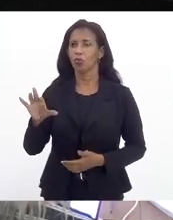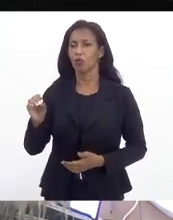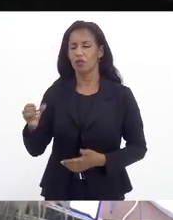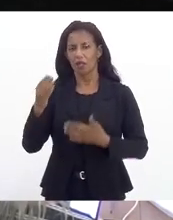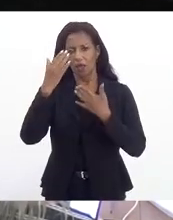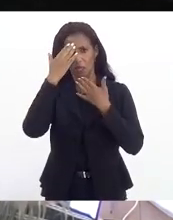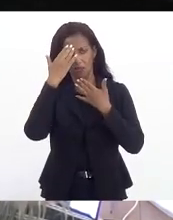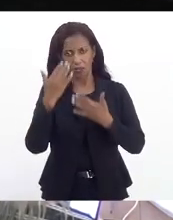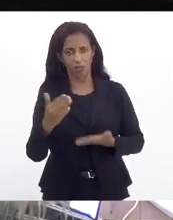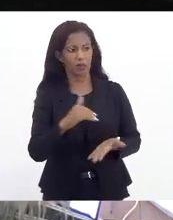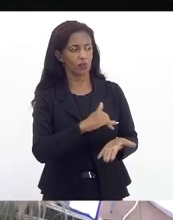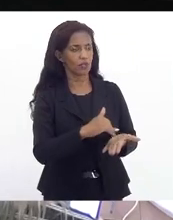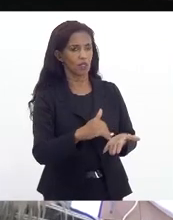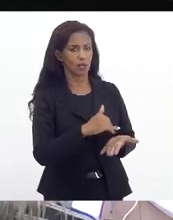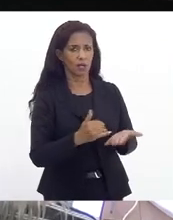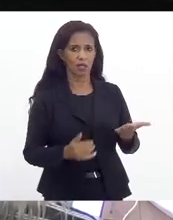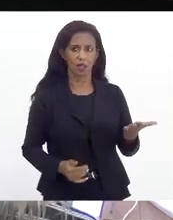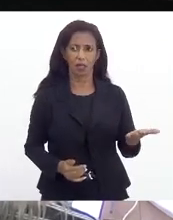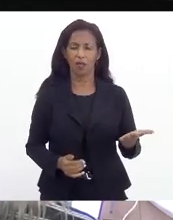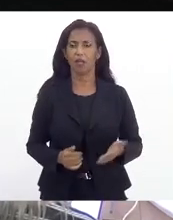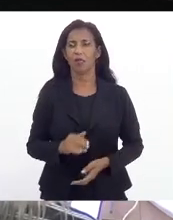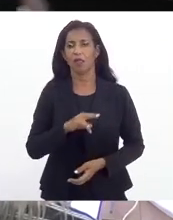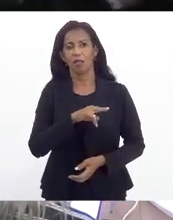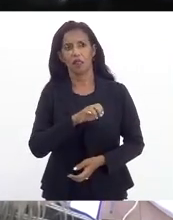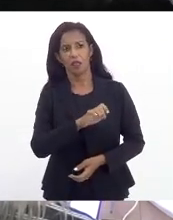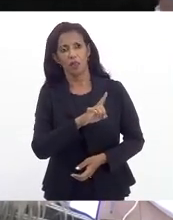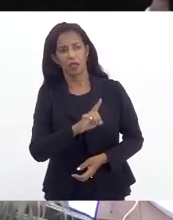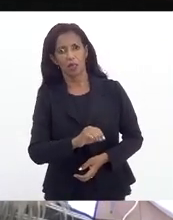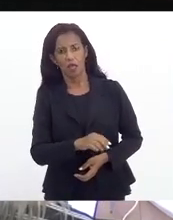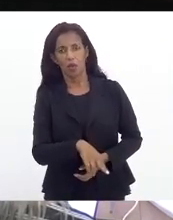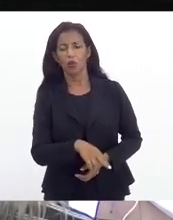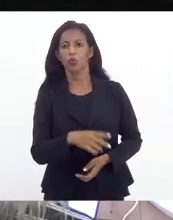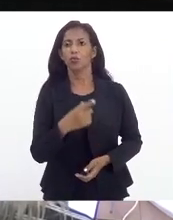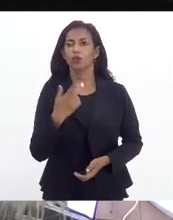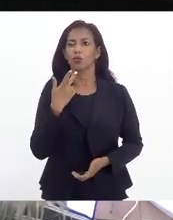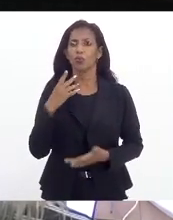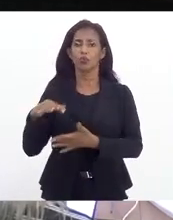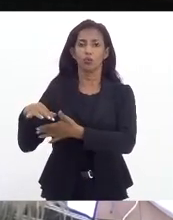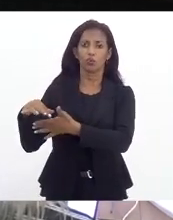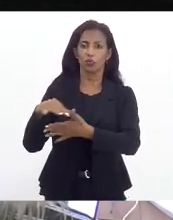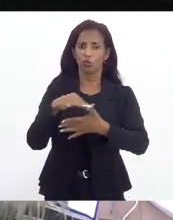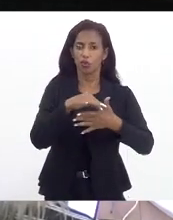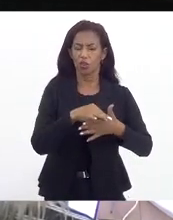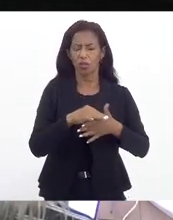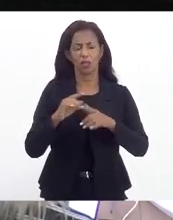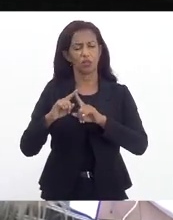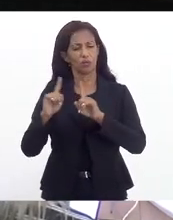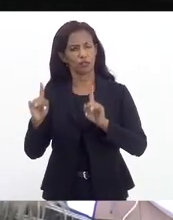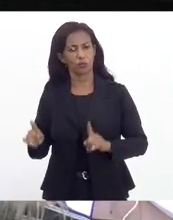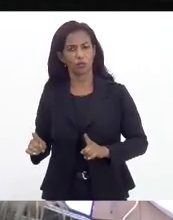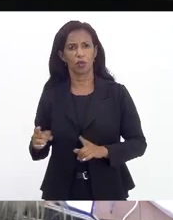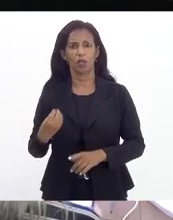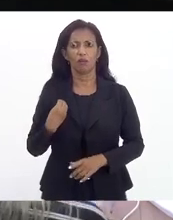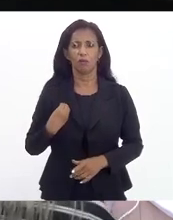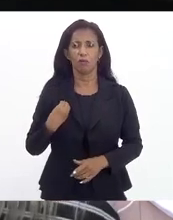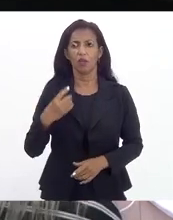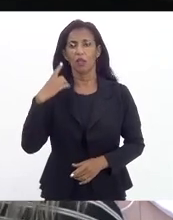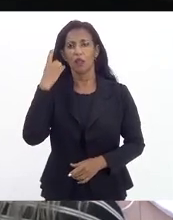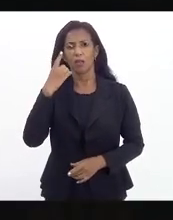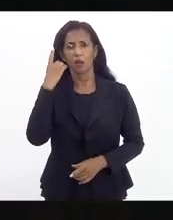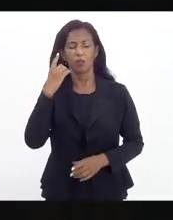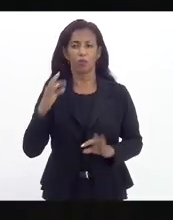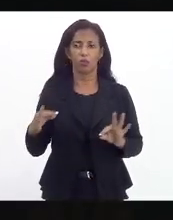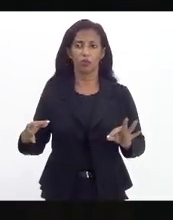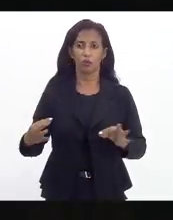Agradece a presença Do secretário Nelson Rocha Agradece Os representantes Todos os servidores Aqui presentes Deputadas e